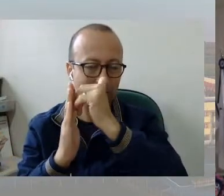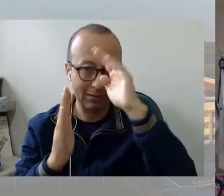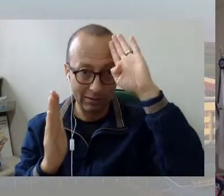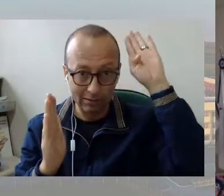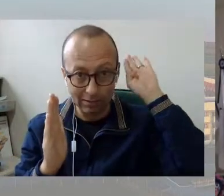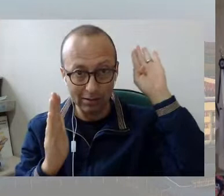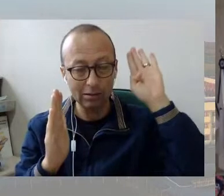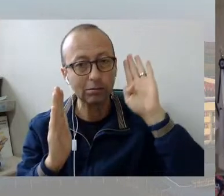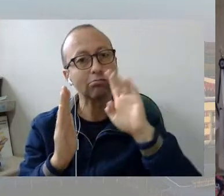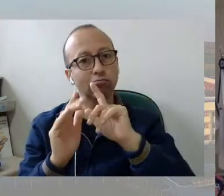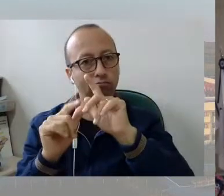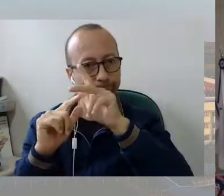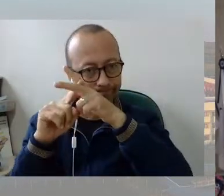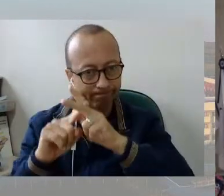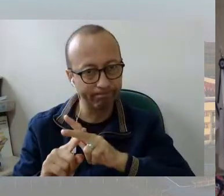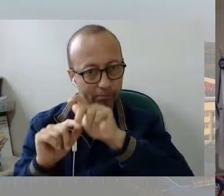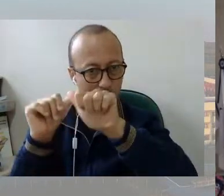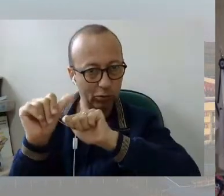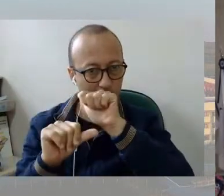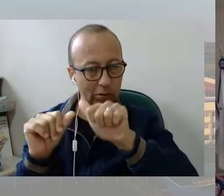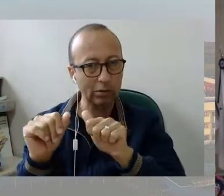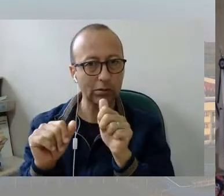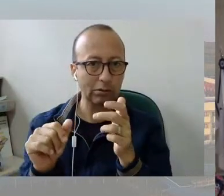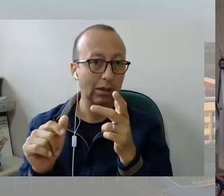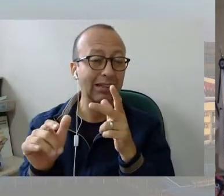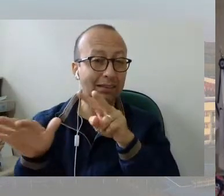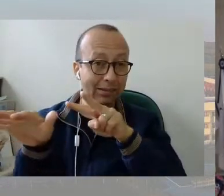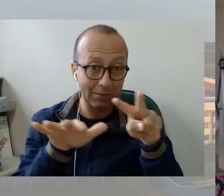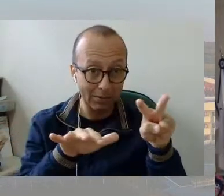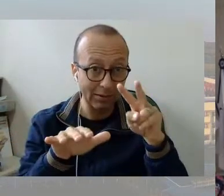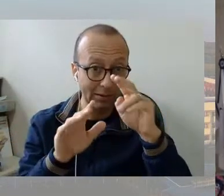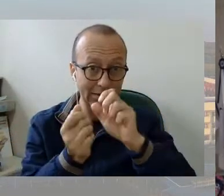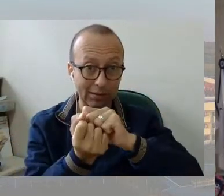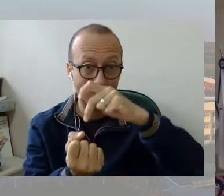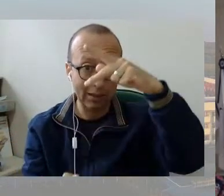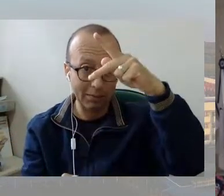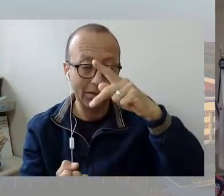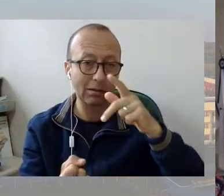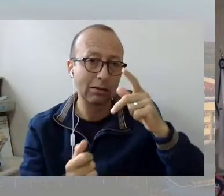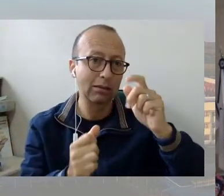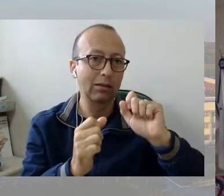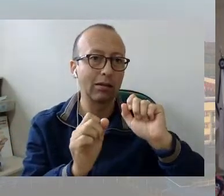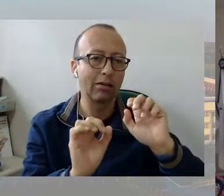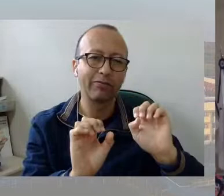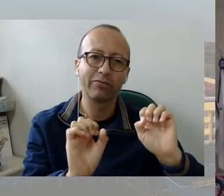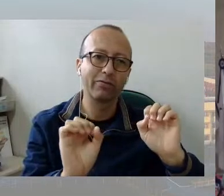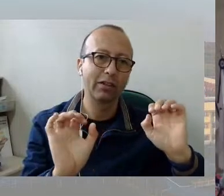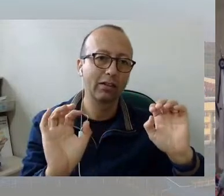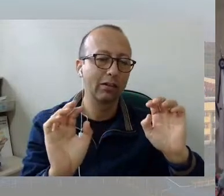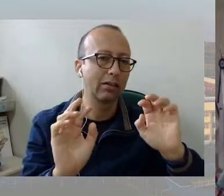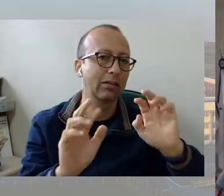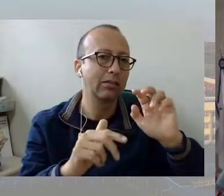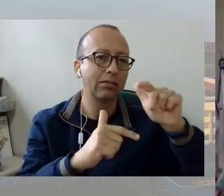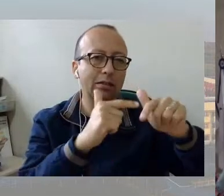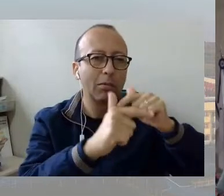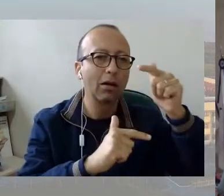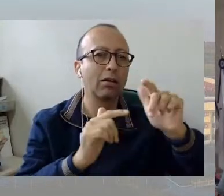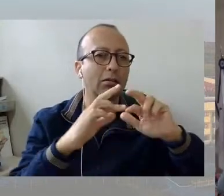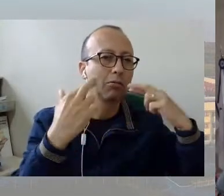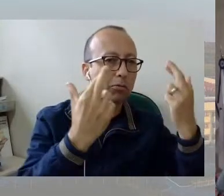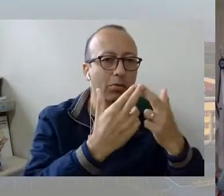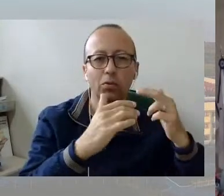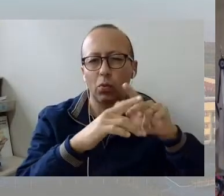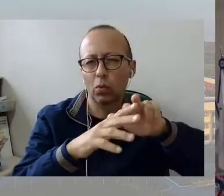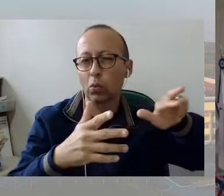CIEP. Tá? Não pode ter aula, não pode ter evento paralelo, tá? Não vai ter ou nenhuma outra atividade, a gente